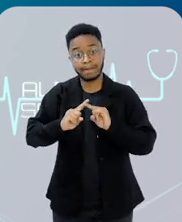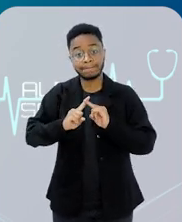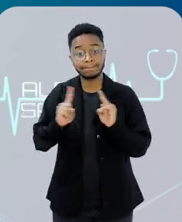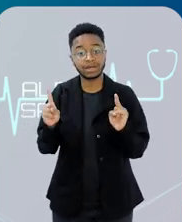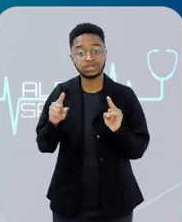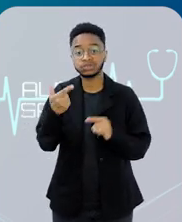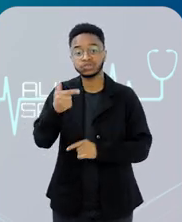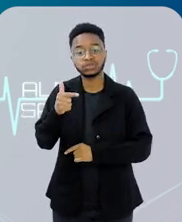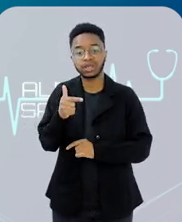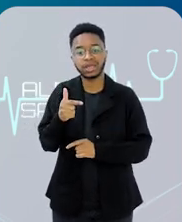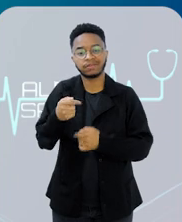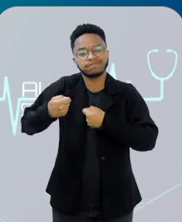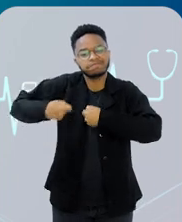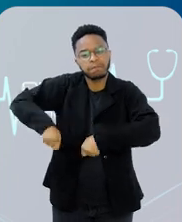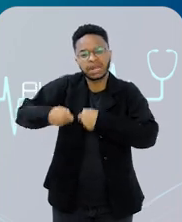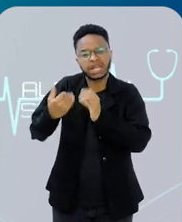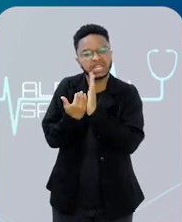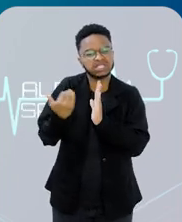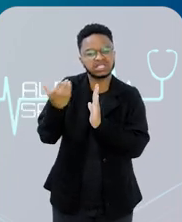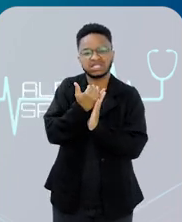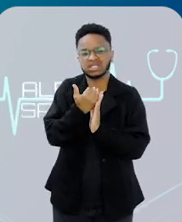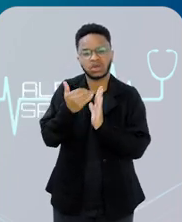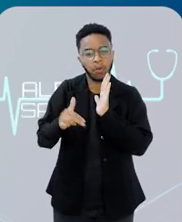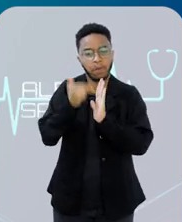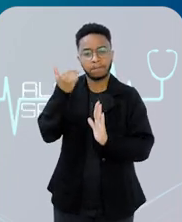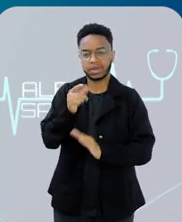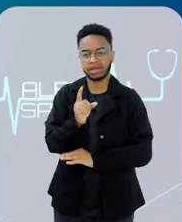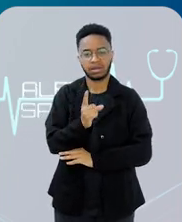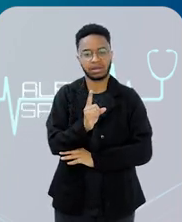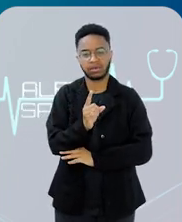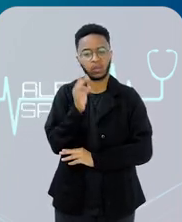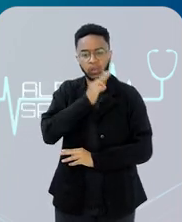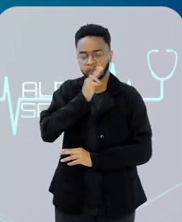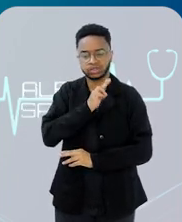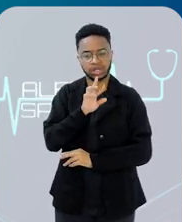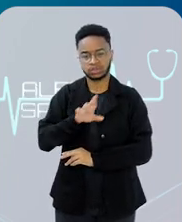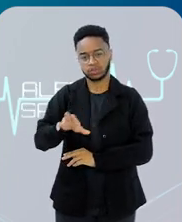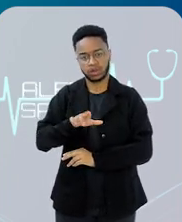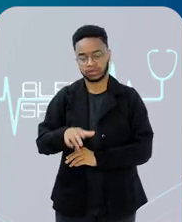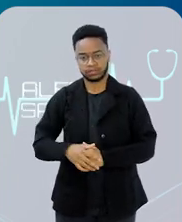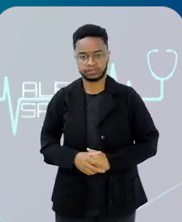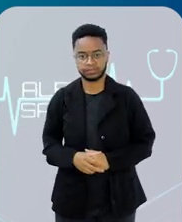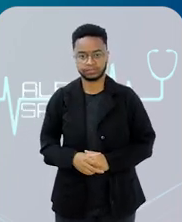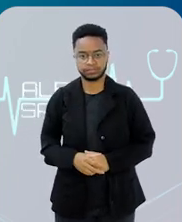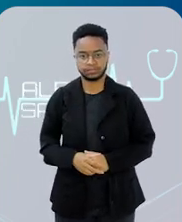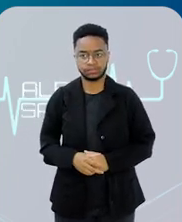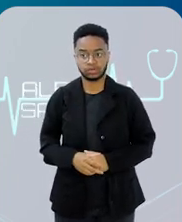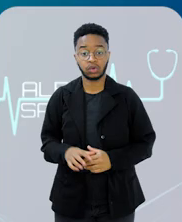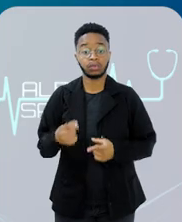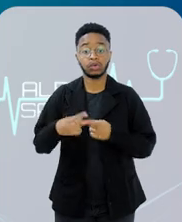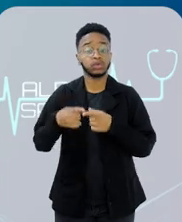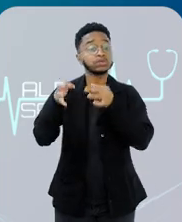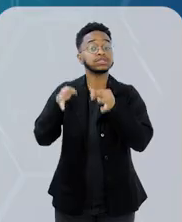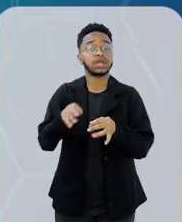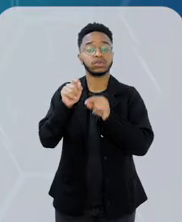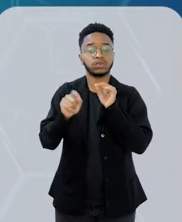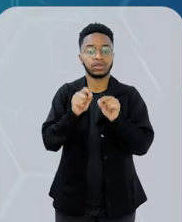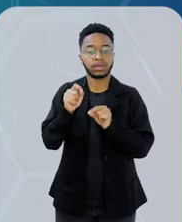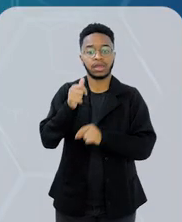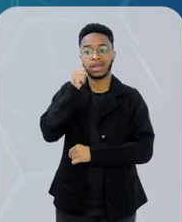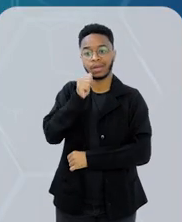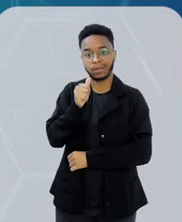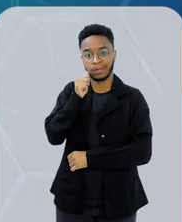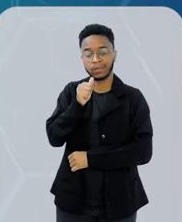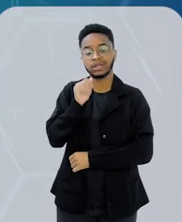ele não tem a extrema necessidade, de ser operado num regime de urgência. O ideal é que essa